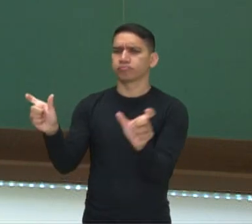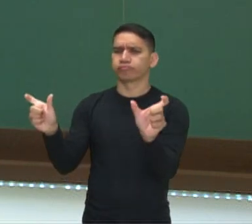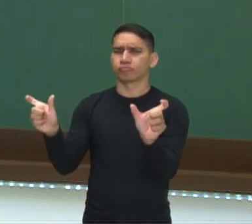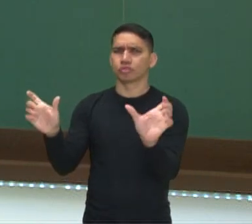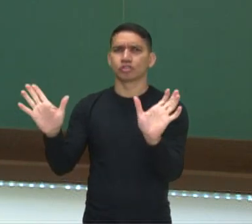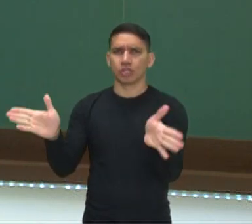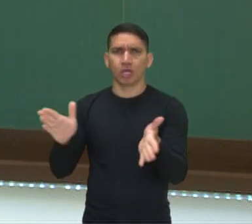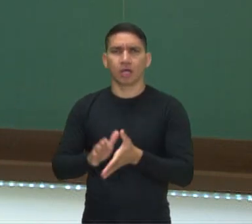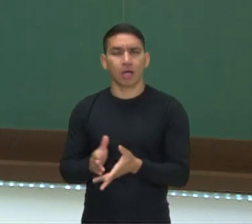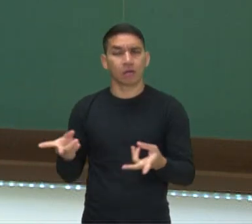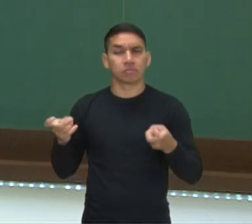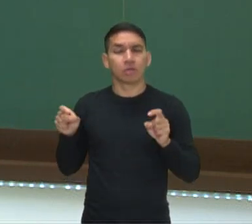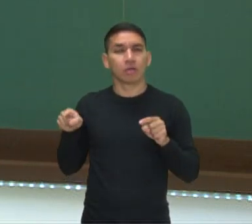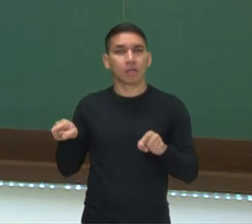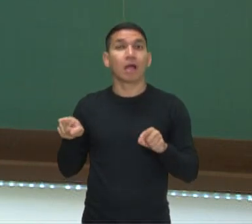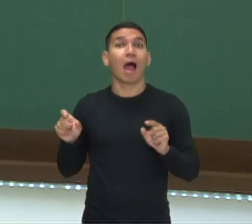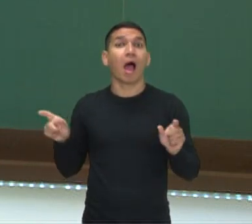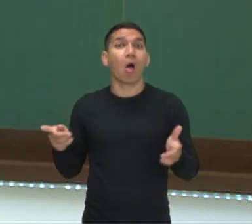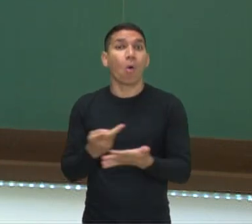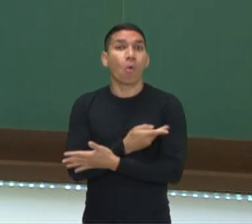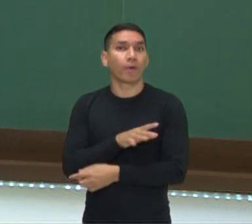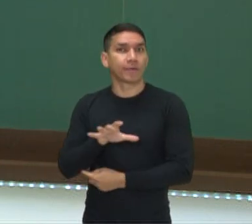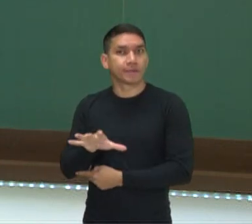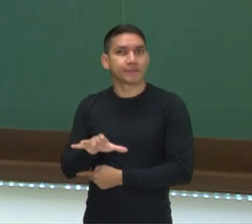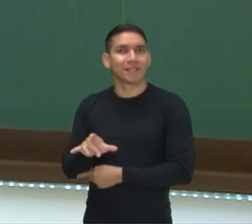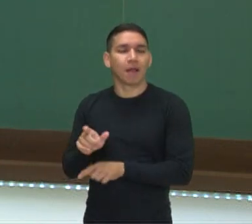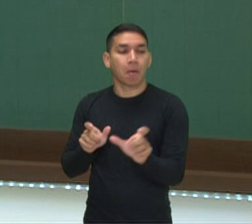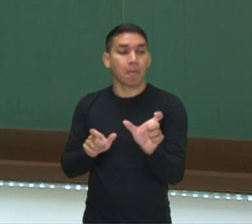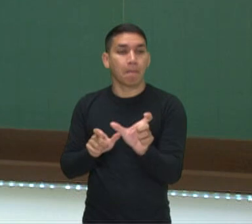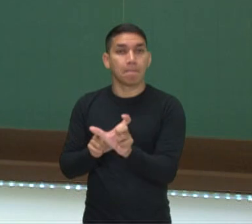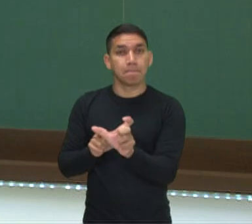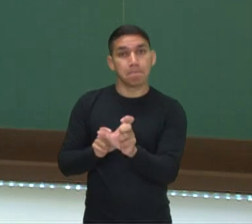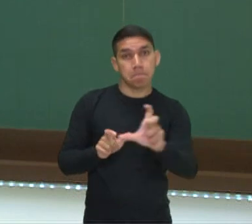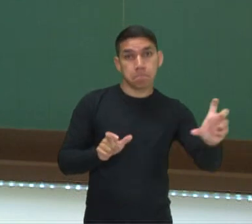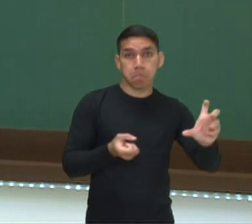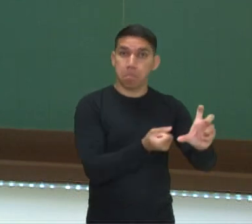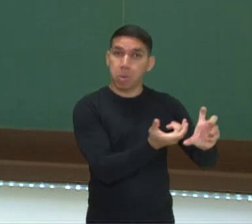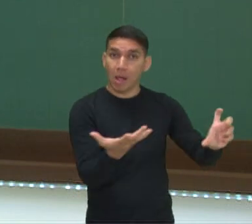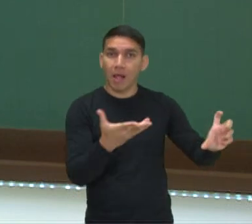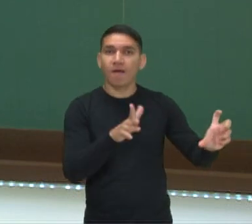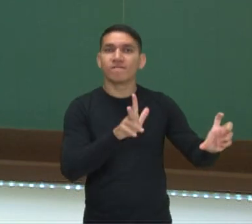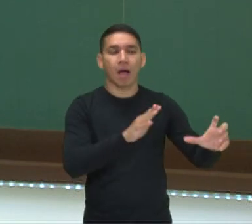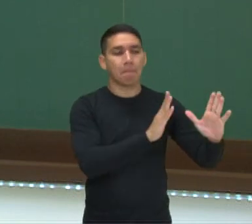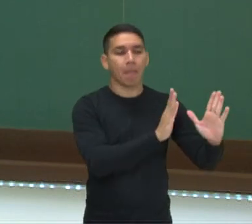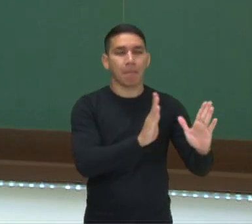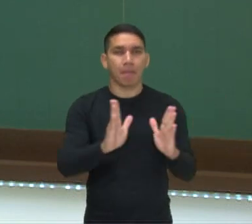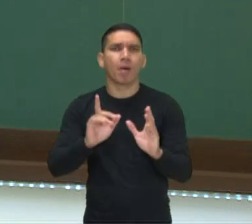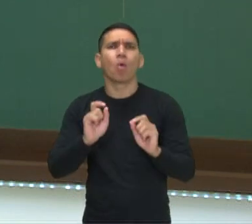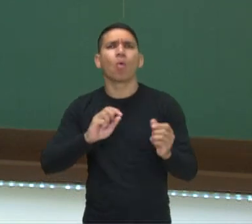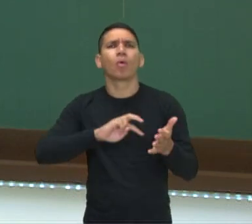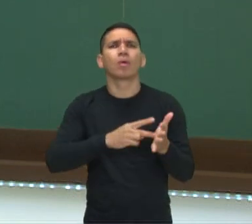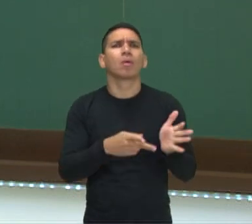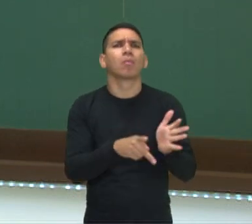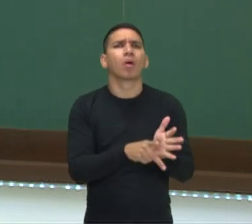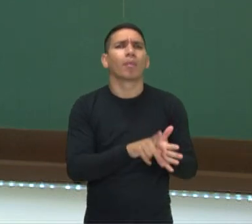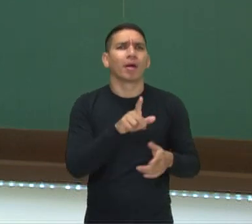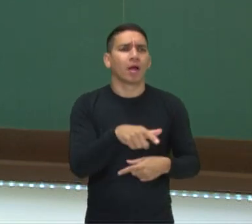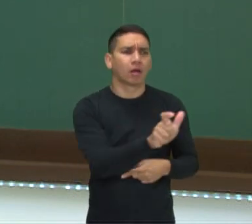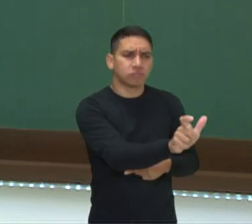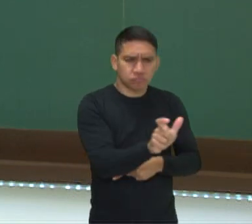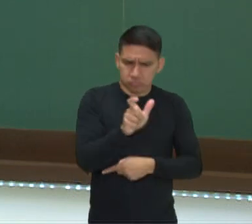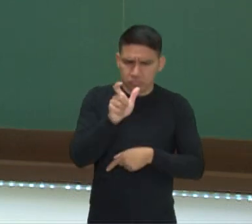que está acontecendo, tá? Esse polinômio, nós vamos pegar parte por parte. E o que que é a parte de um polinômio? É um